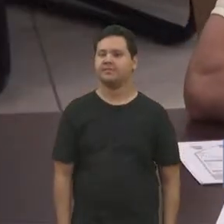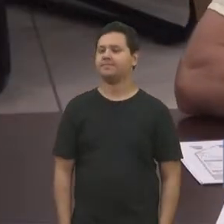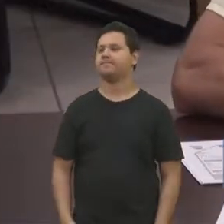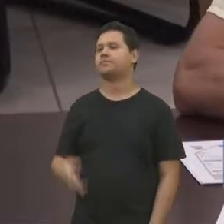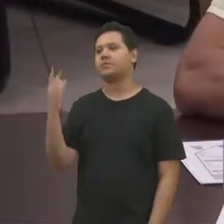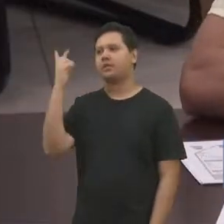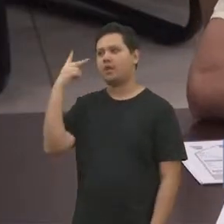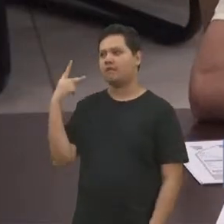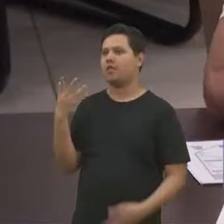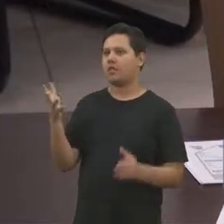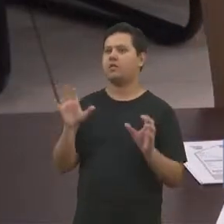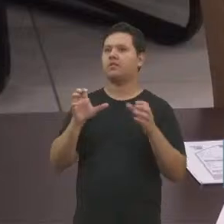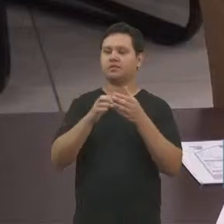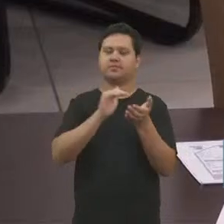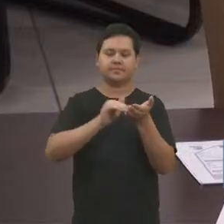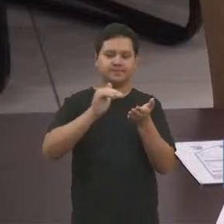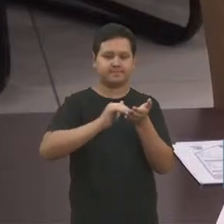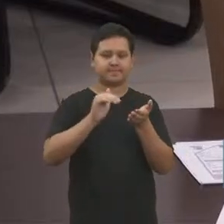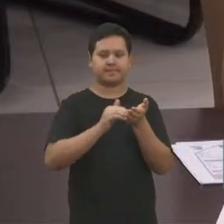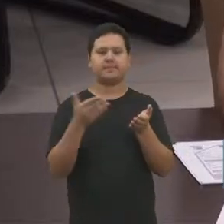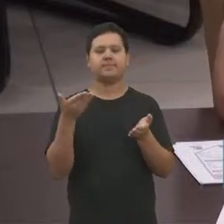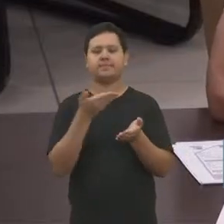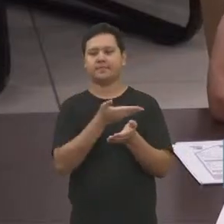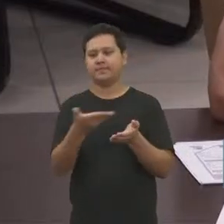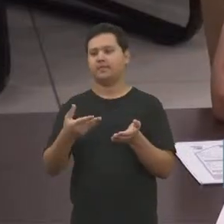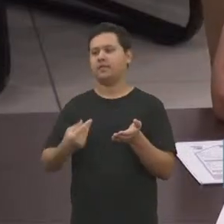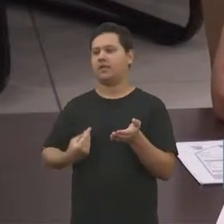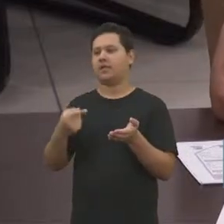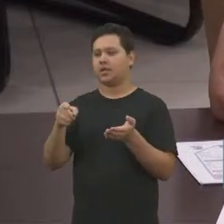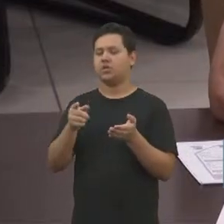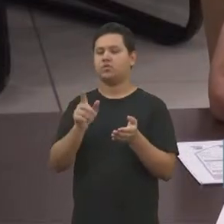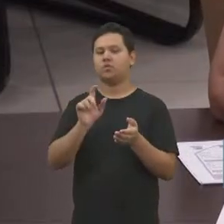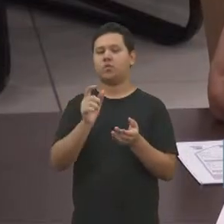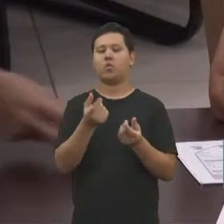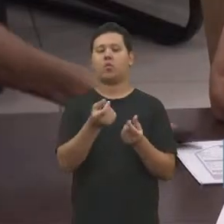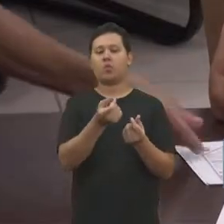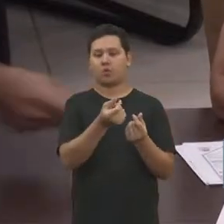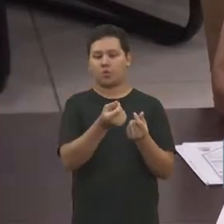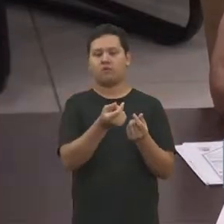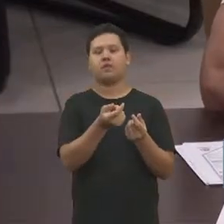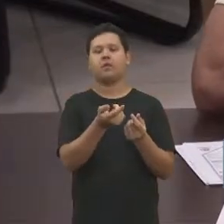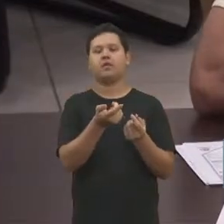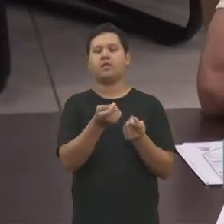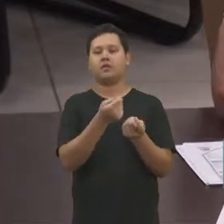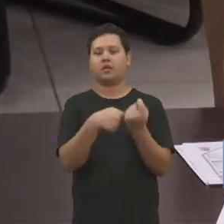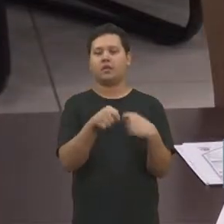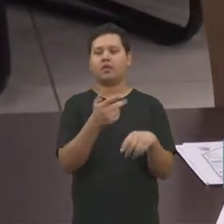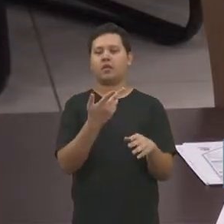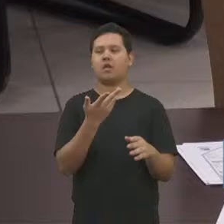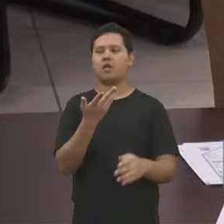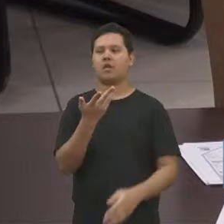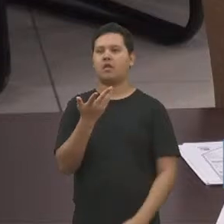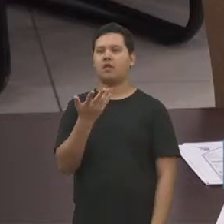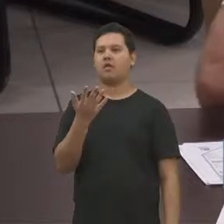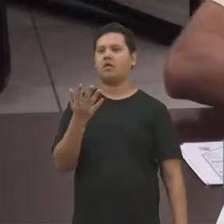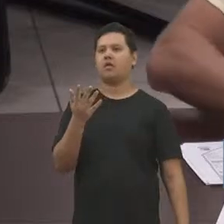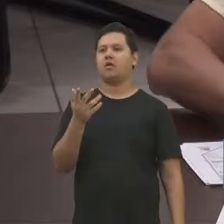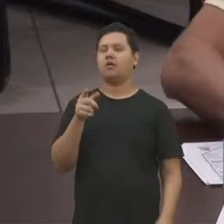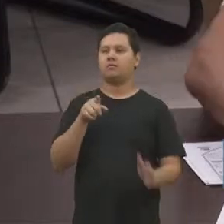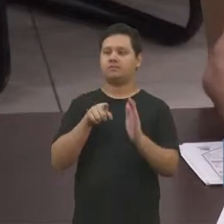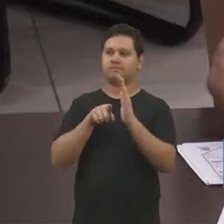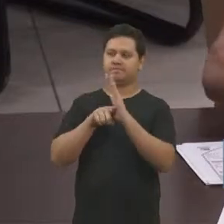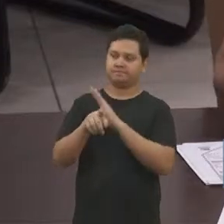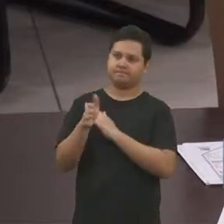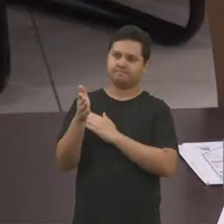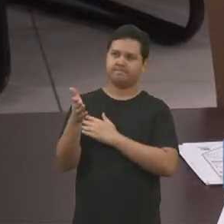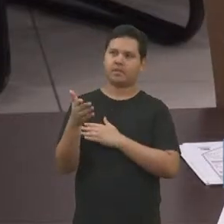todos os membros da Secretaria também de Finanças. E eu queria fazer uma pergunta. Nós